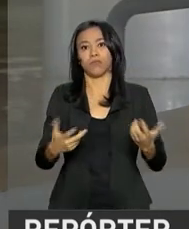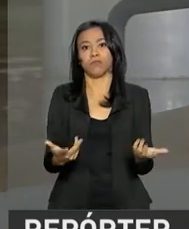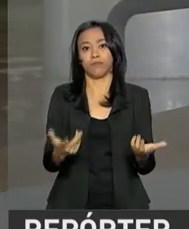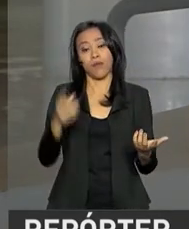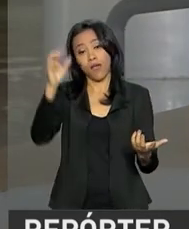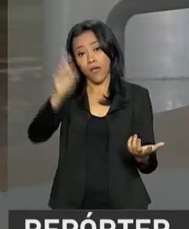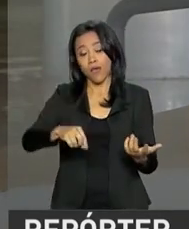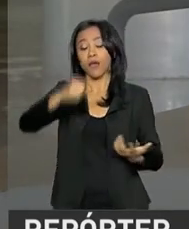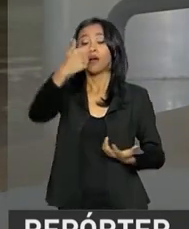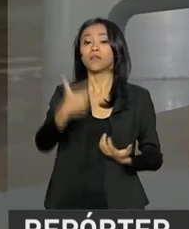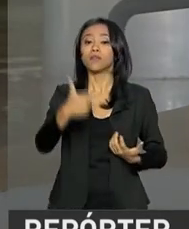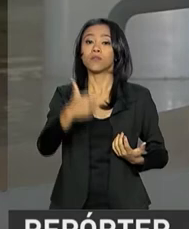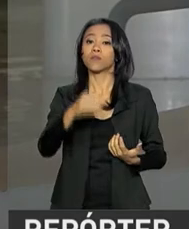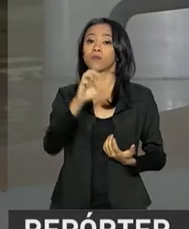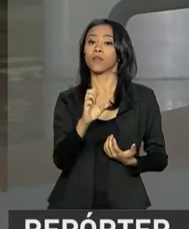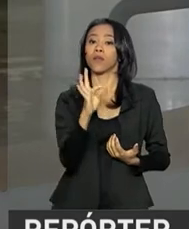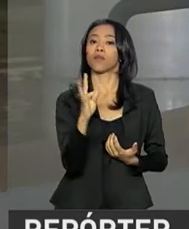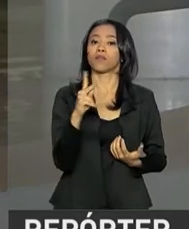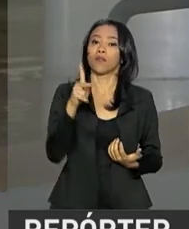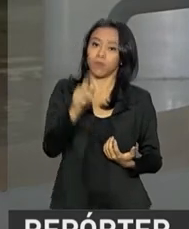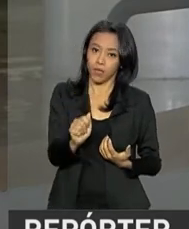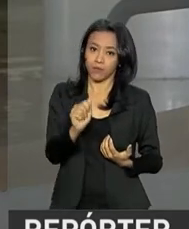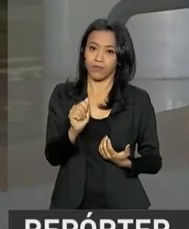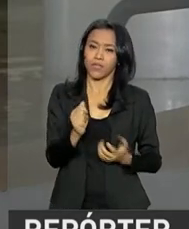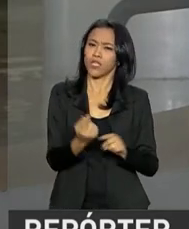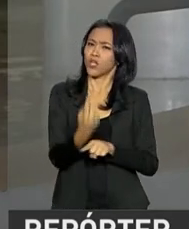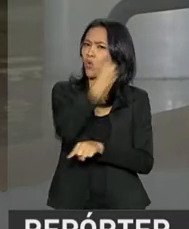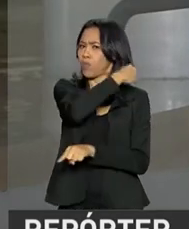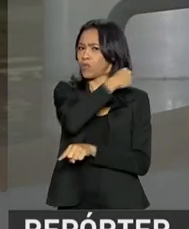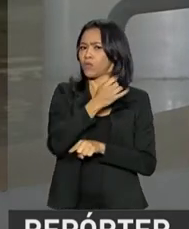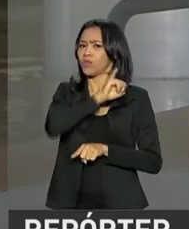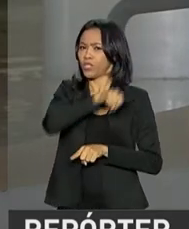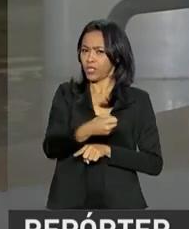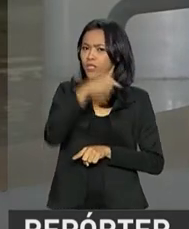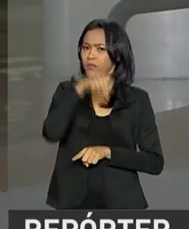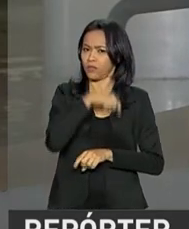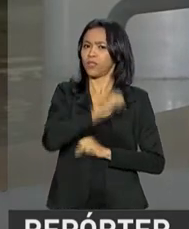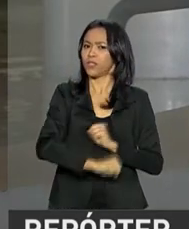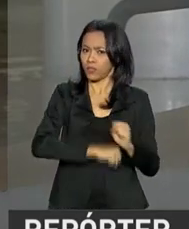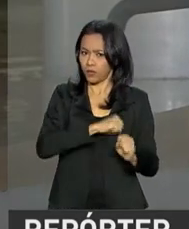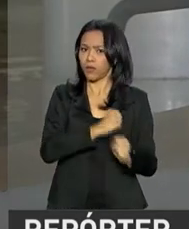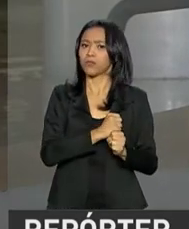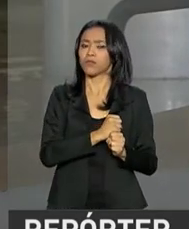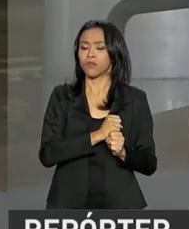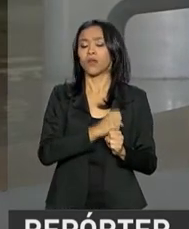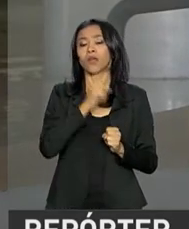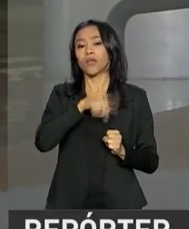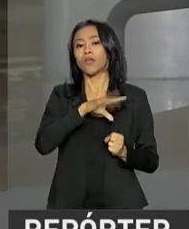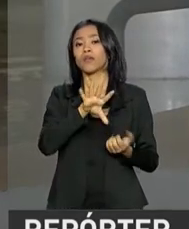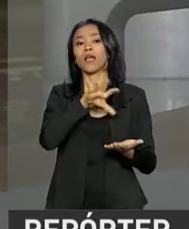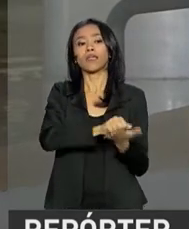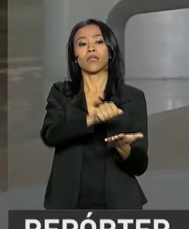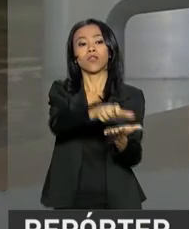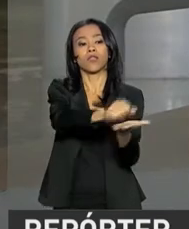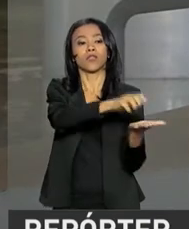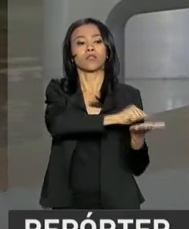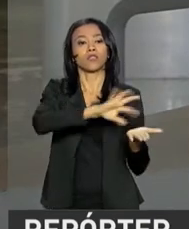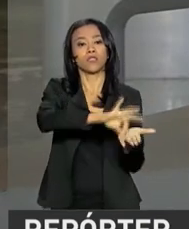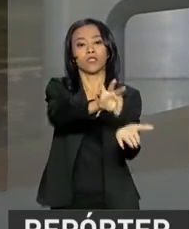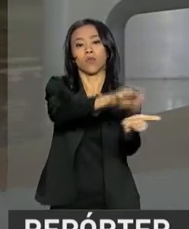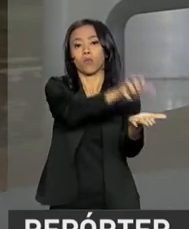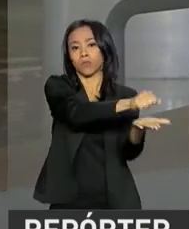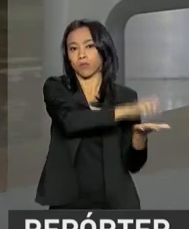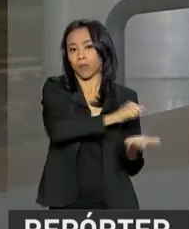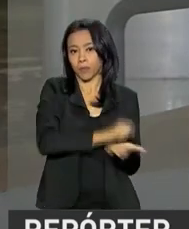é a segunda etapa do e social que começou em janeiro deste ano com o cadastro de empresas com faturamento anual